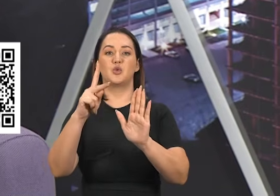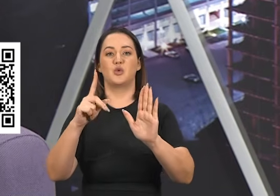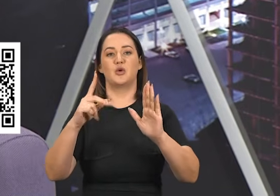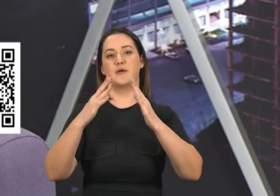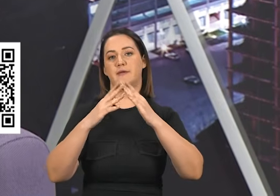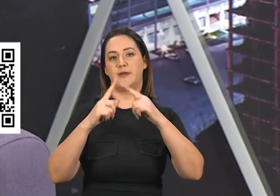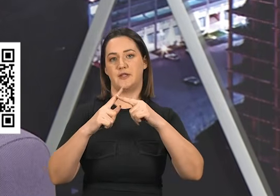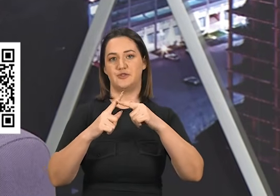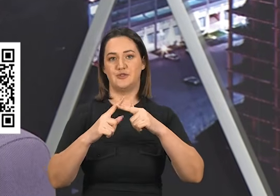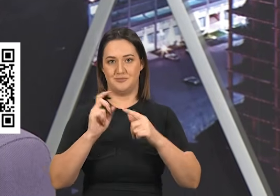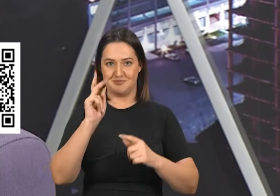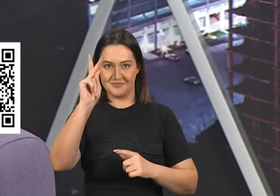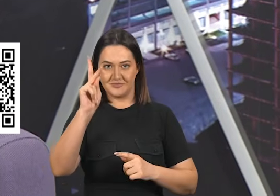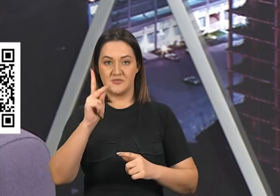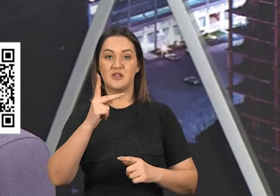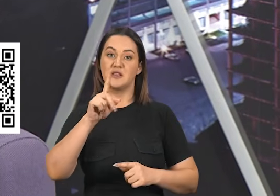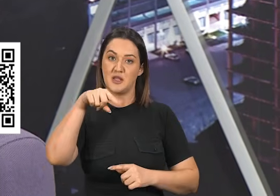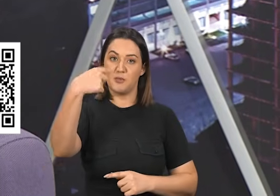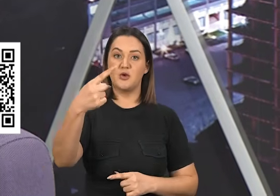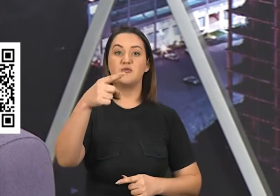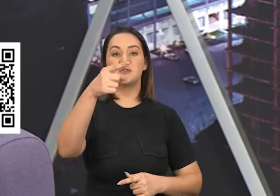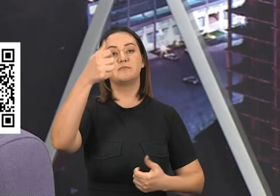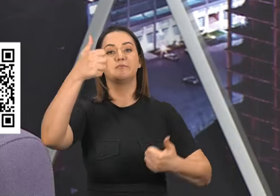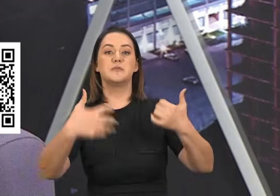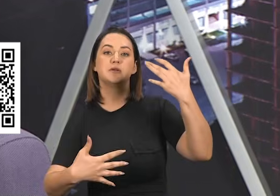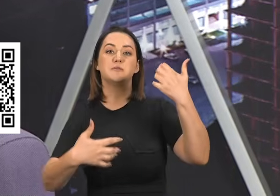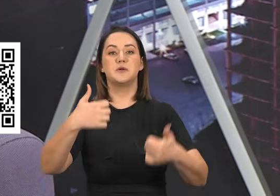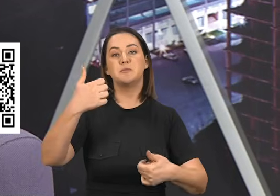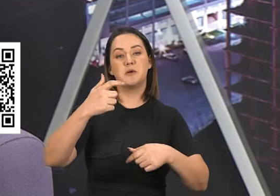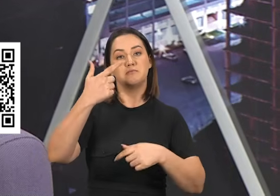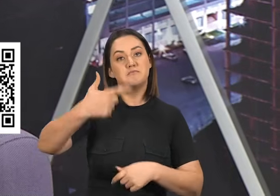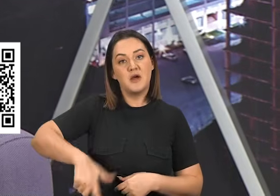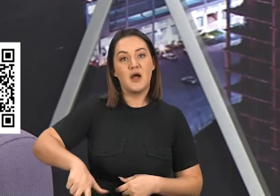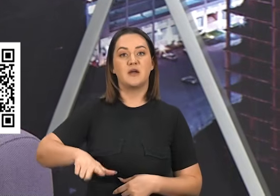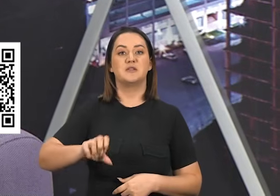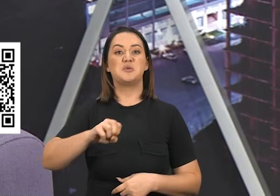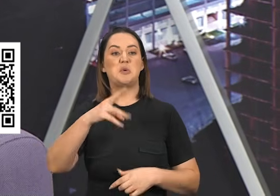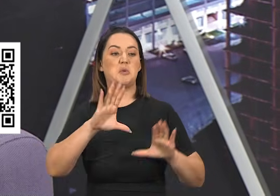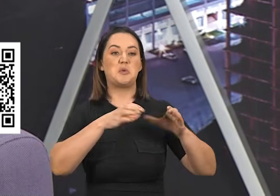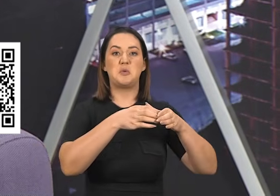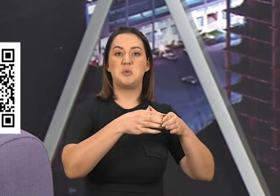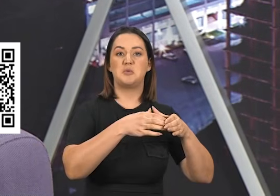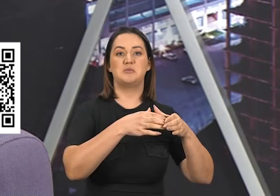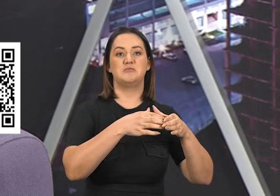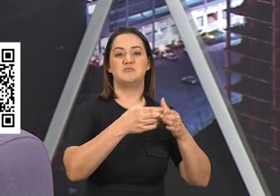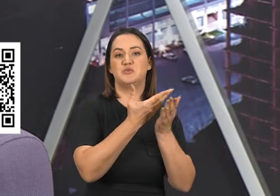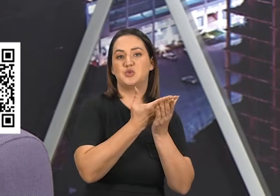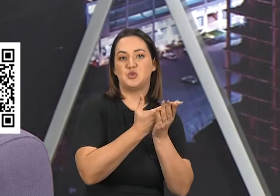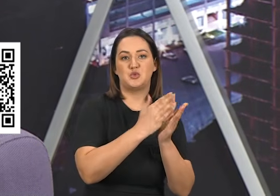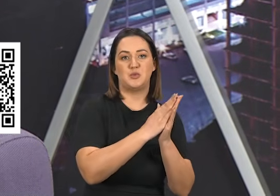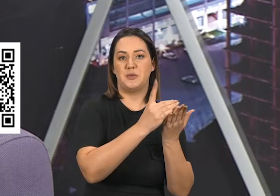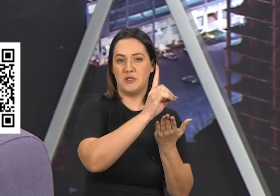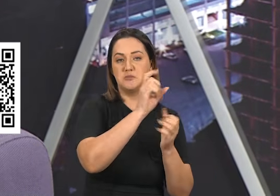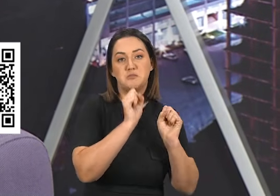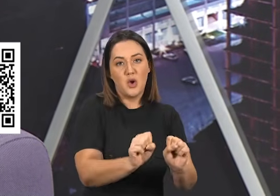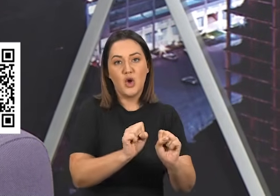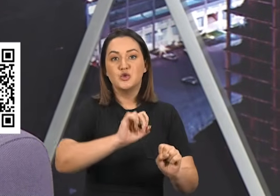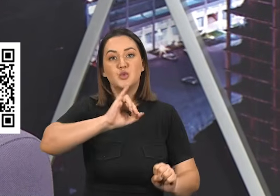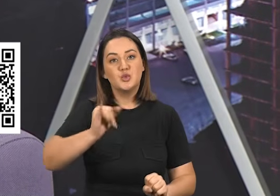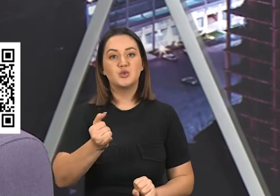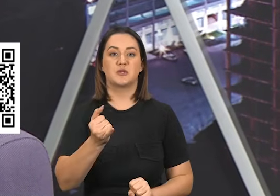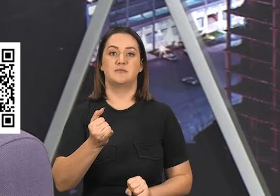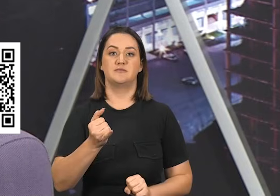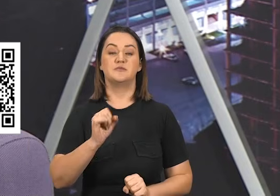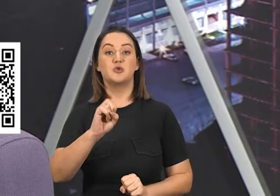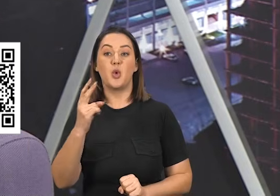pode projetar na tela da sua igreja, ou na tela de uma classe bíblica, ou na tela de um computador para um estudo